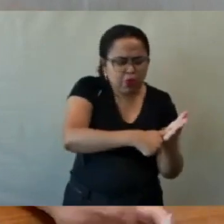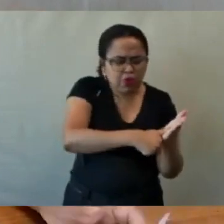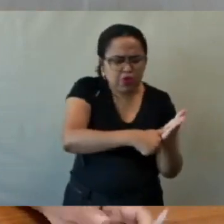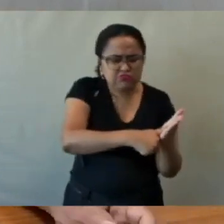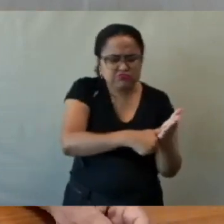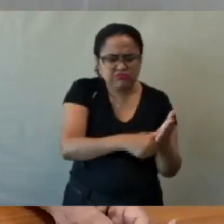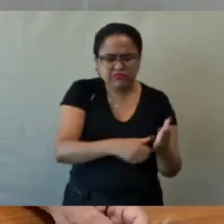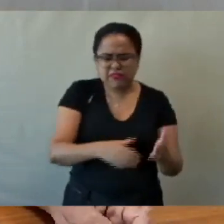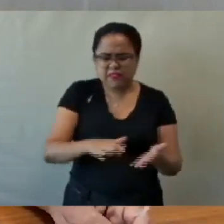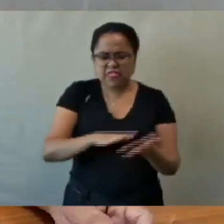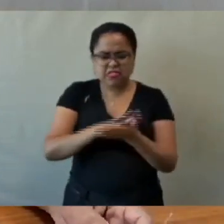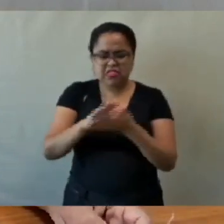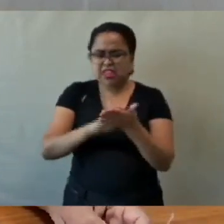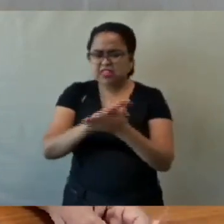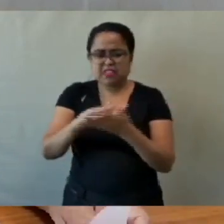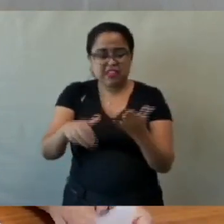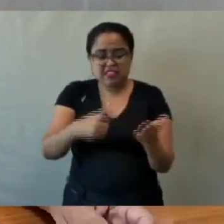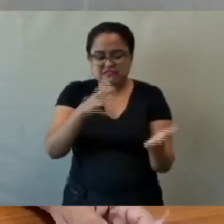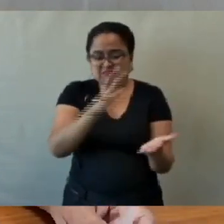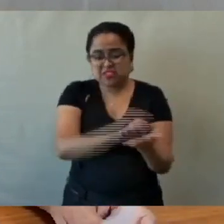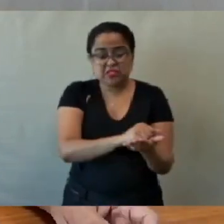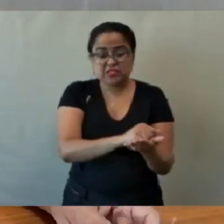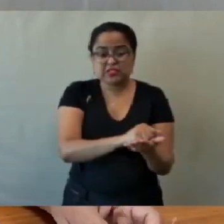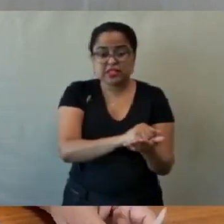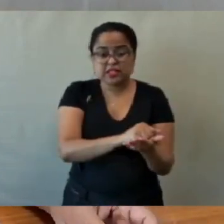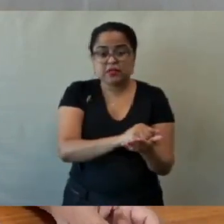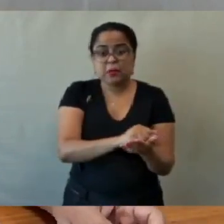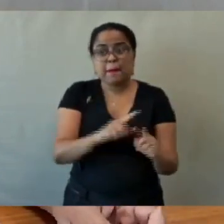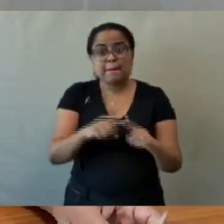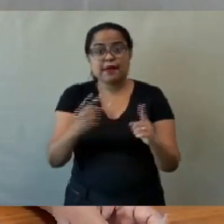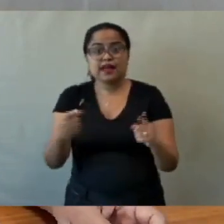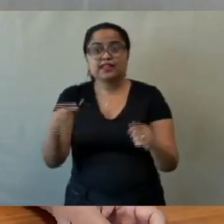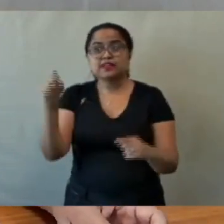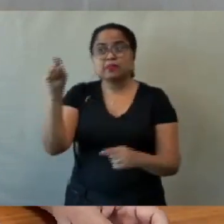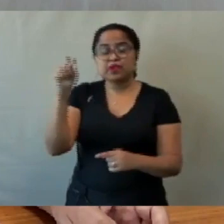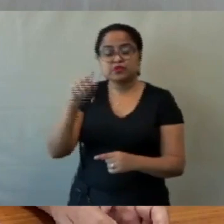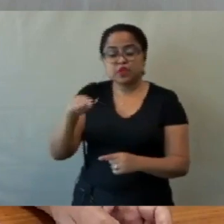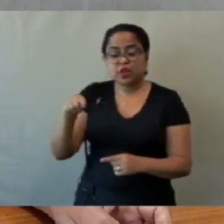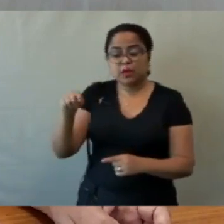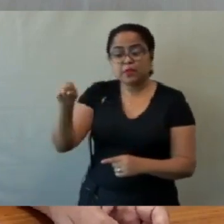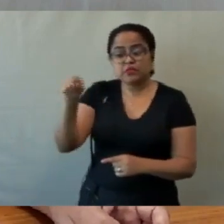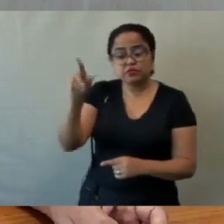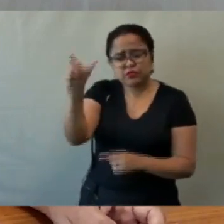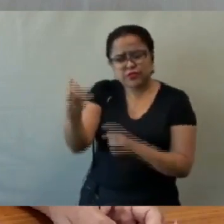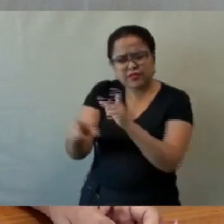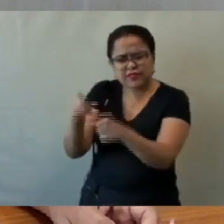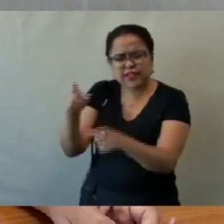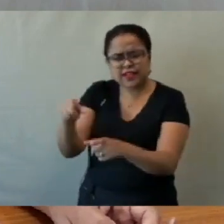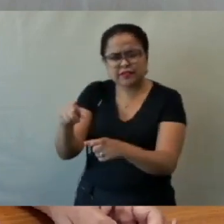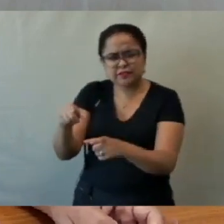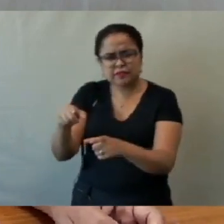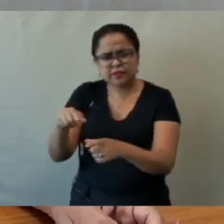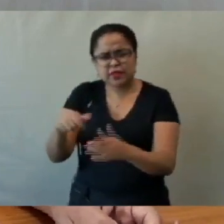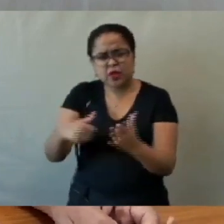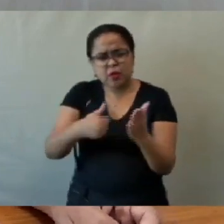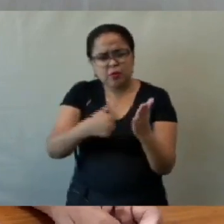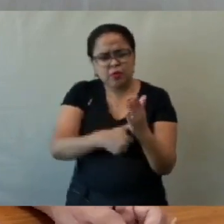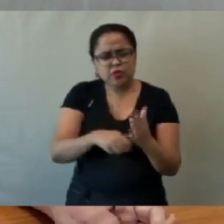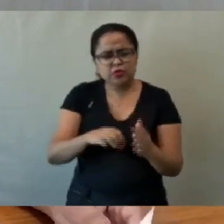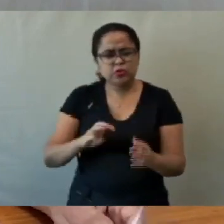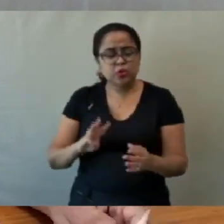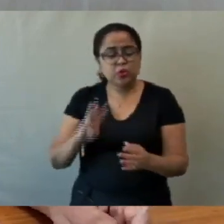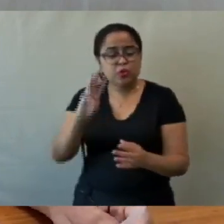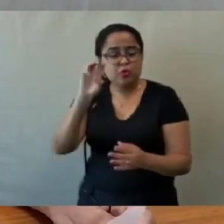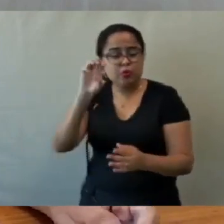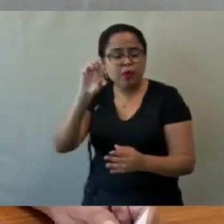pessoa estava lá trabalhando, né? Tem um tal de ponto web que ele fica mais fora do ar do que... Mais